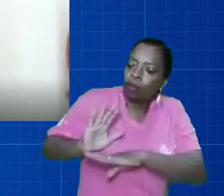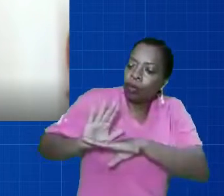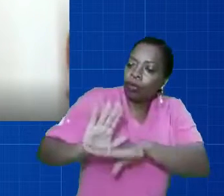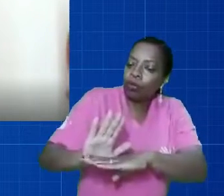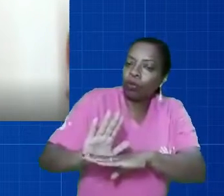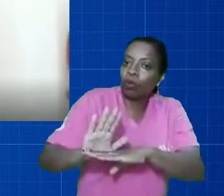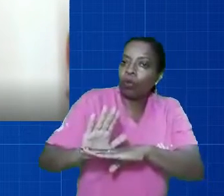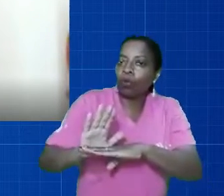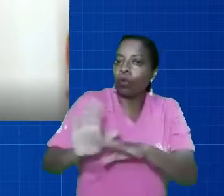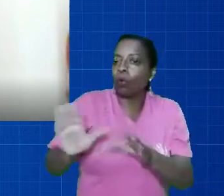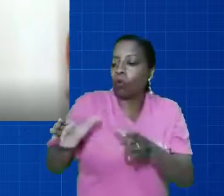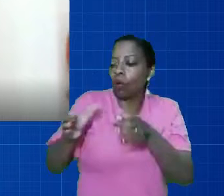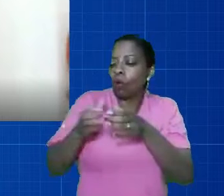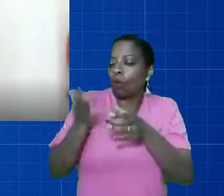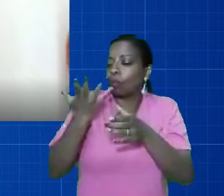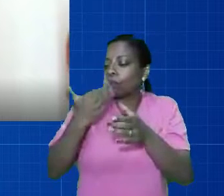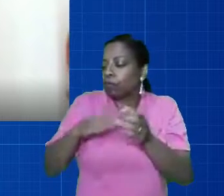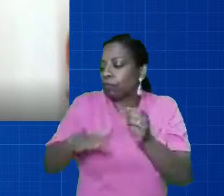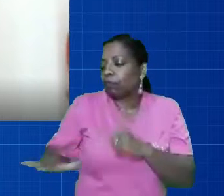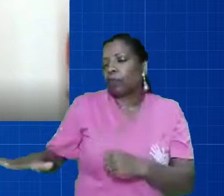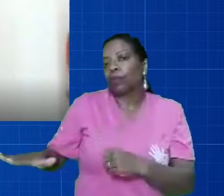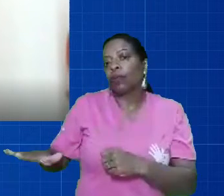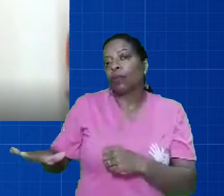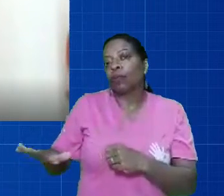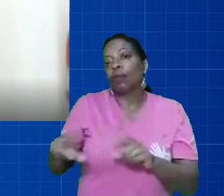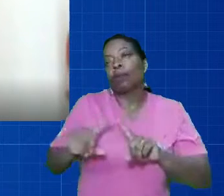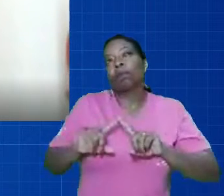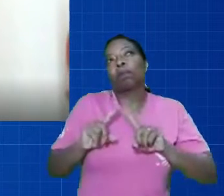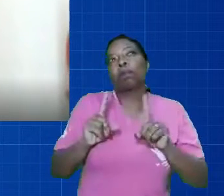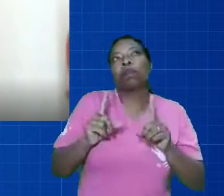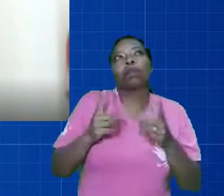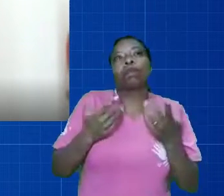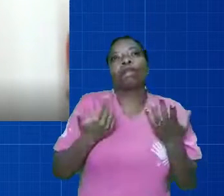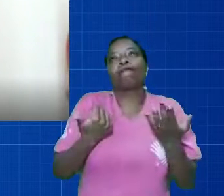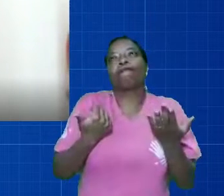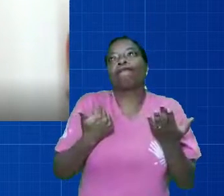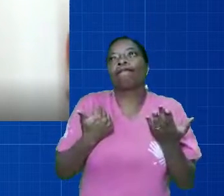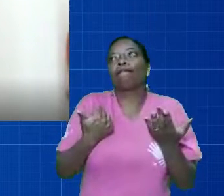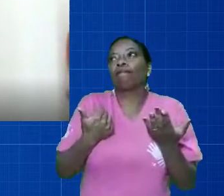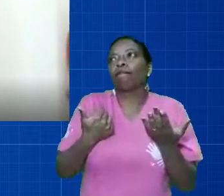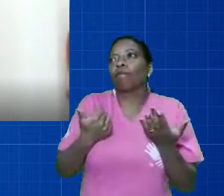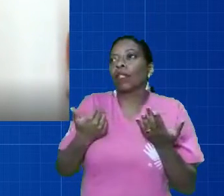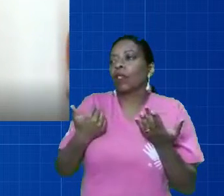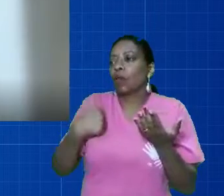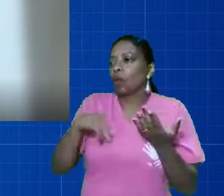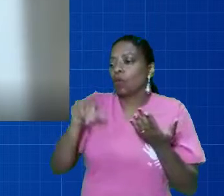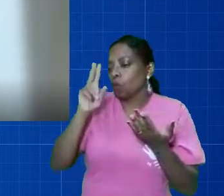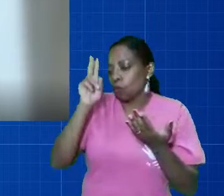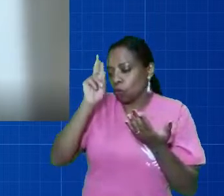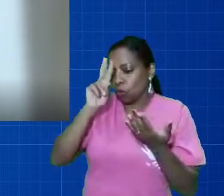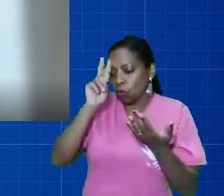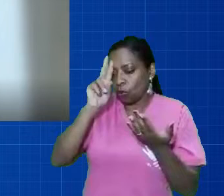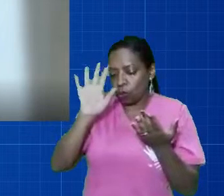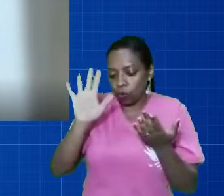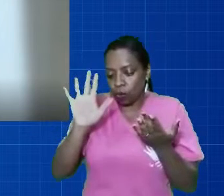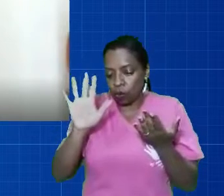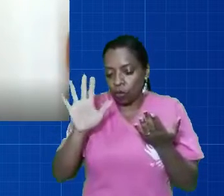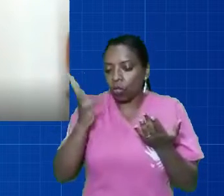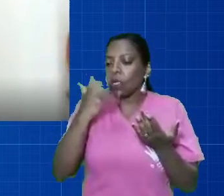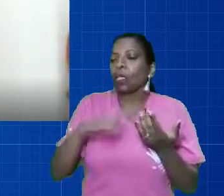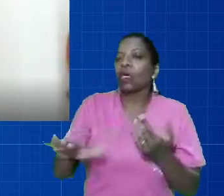menor. Salvo engano, eram crianças de 5 e 6 anos. Uhum.